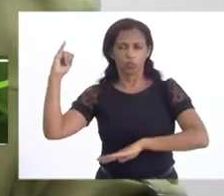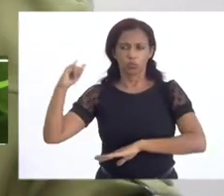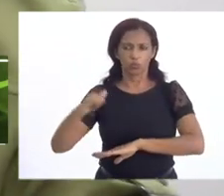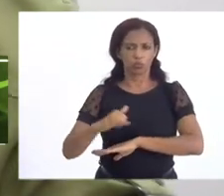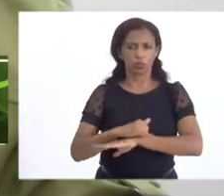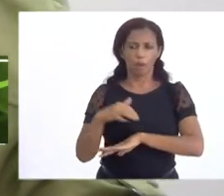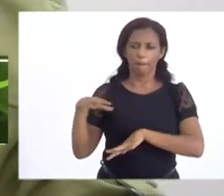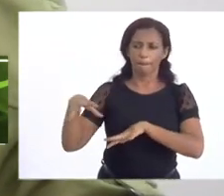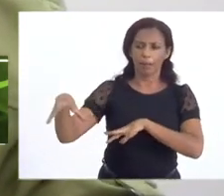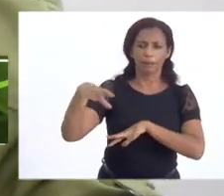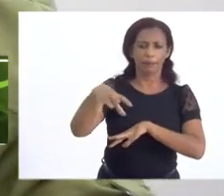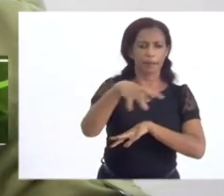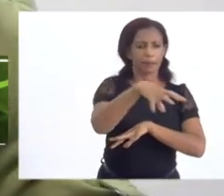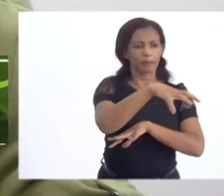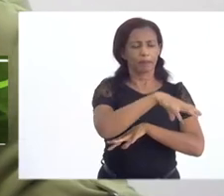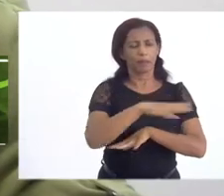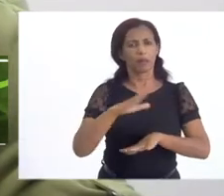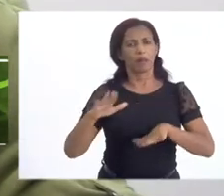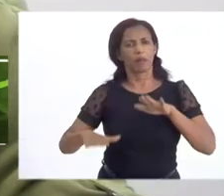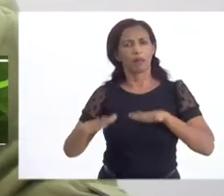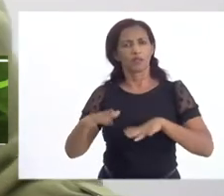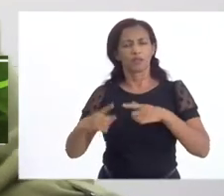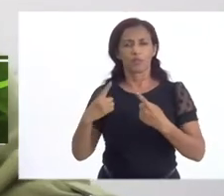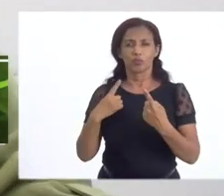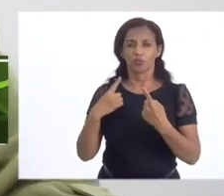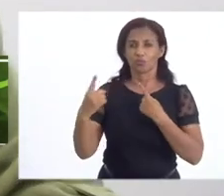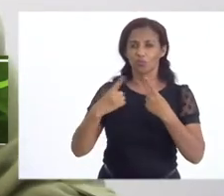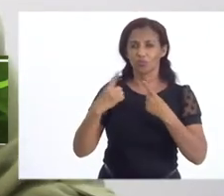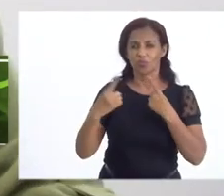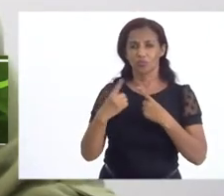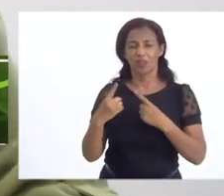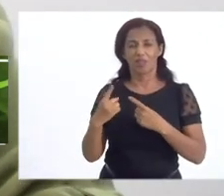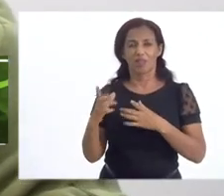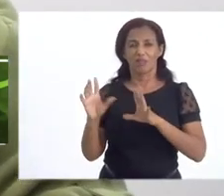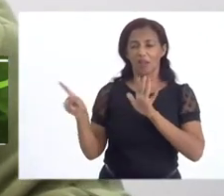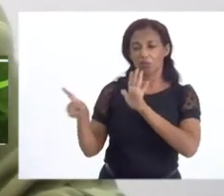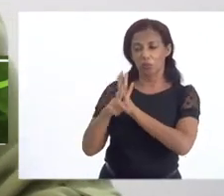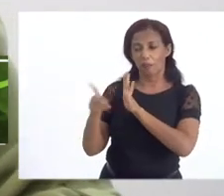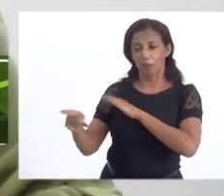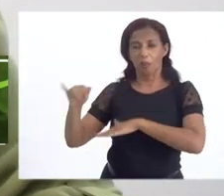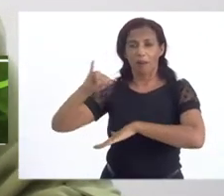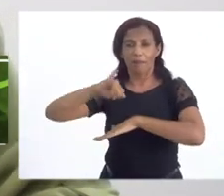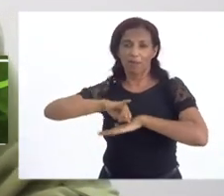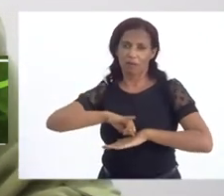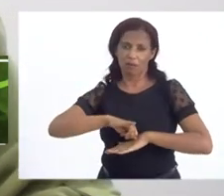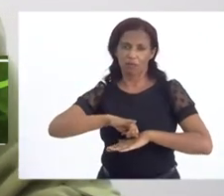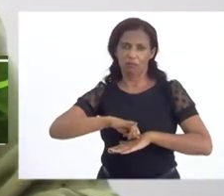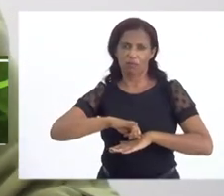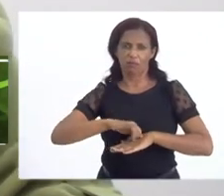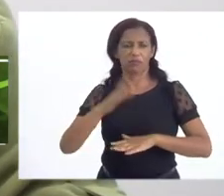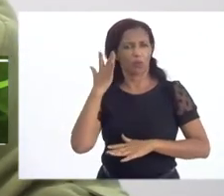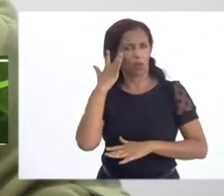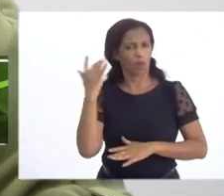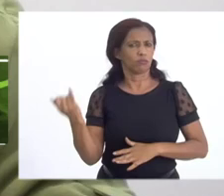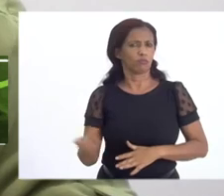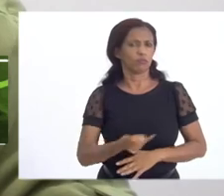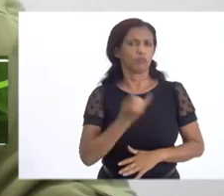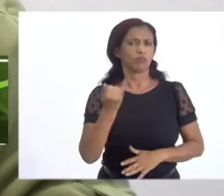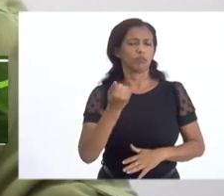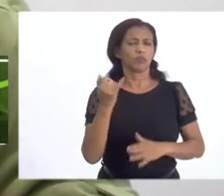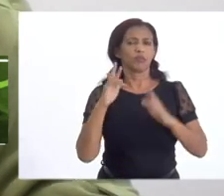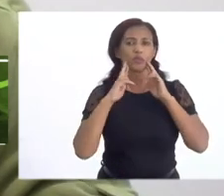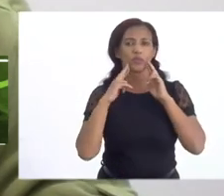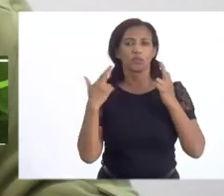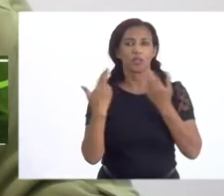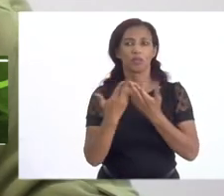aeroportos, porque várias vezes alguns debates ficaram só com os aeroportos aqui da capital. Então, eu acho muito importante que essa